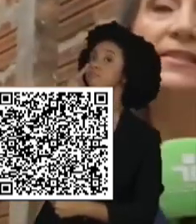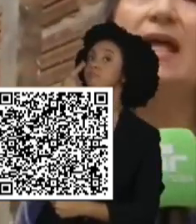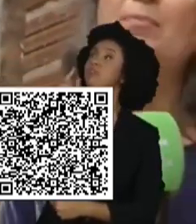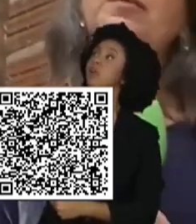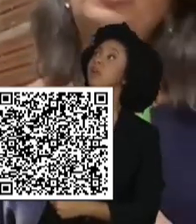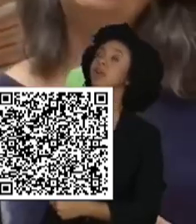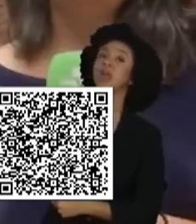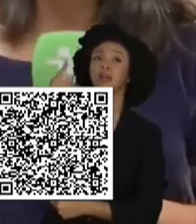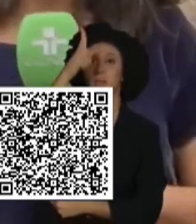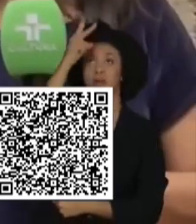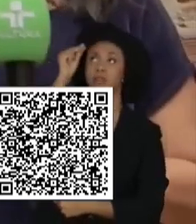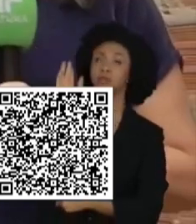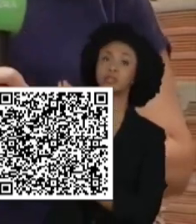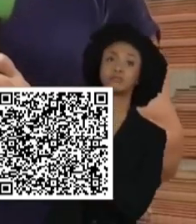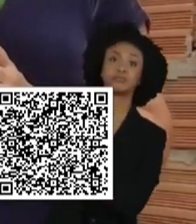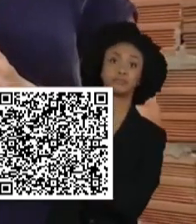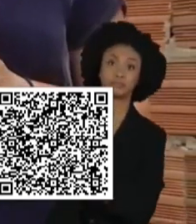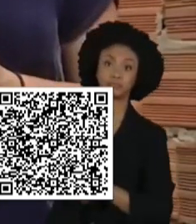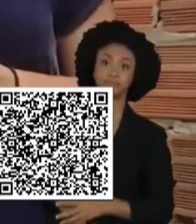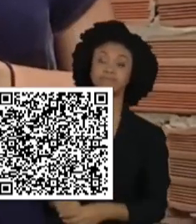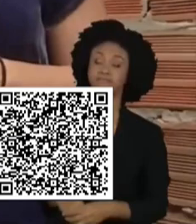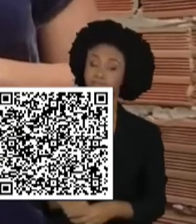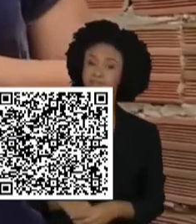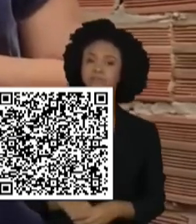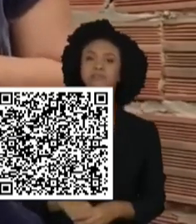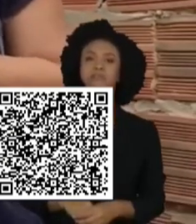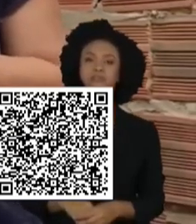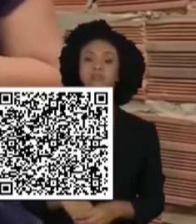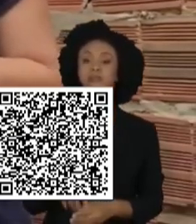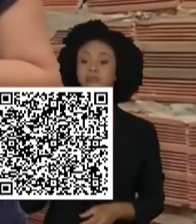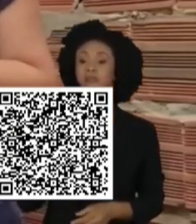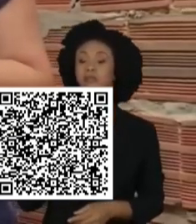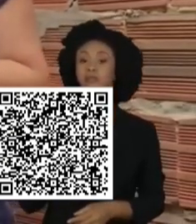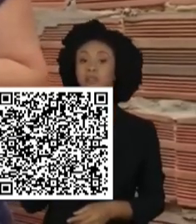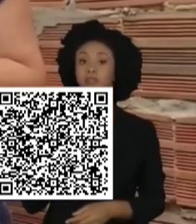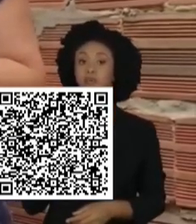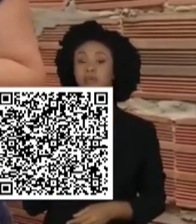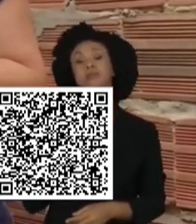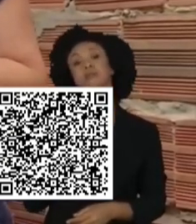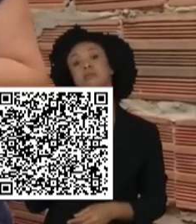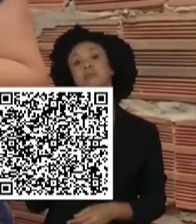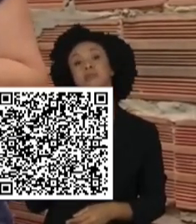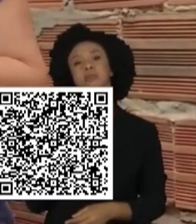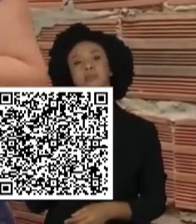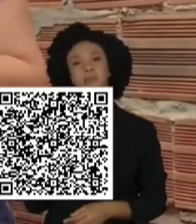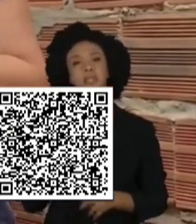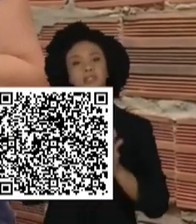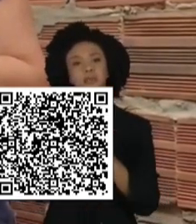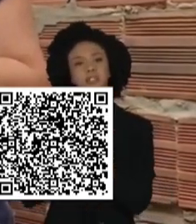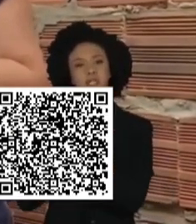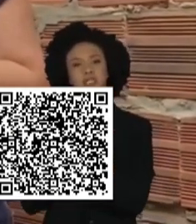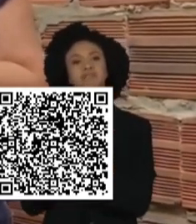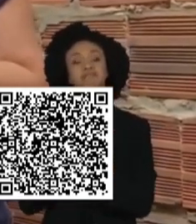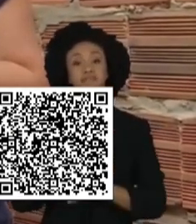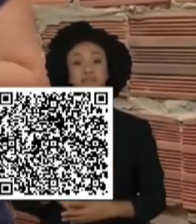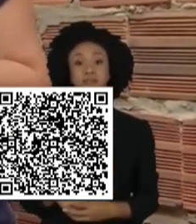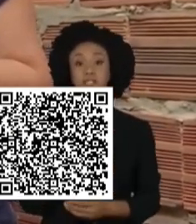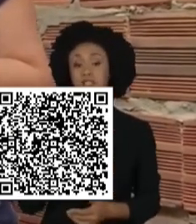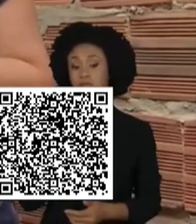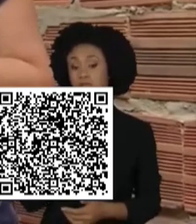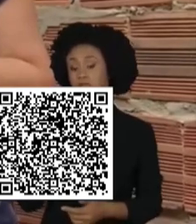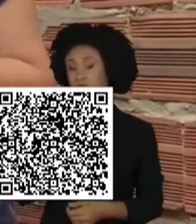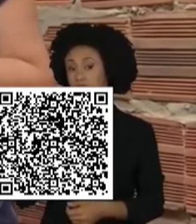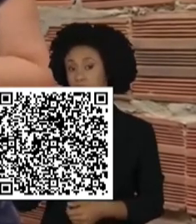de providências da prefeitura. Segundo a pesquisa do Greenpeace, 77% dos brasileiros que moram